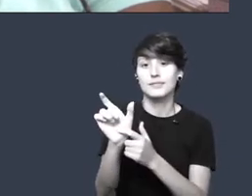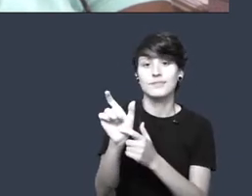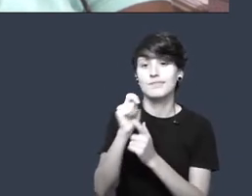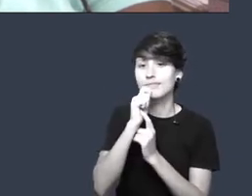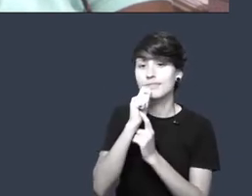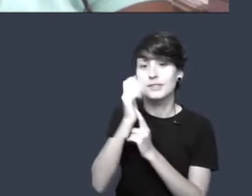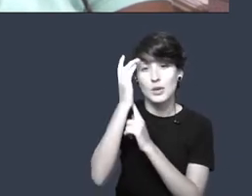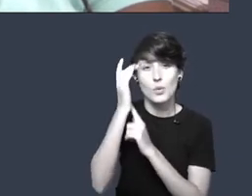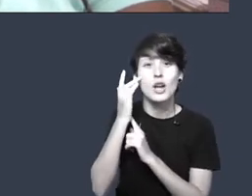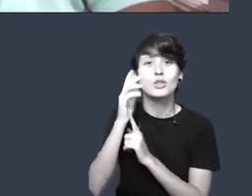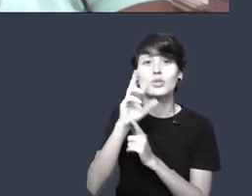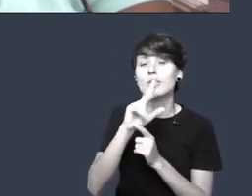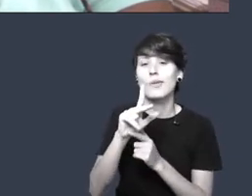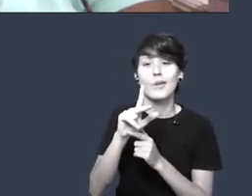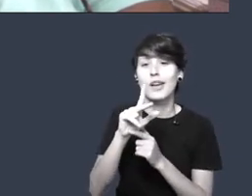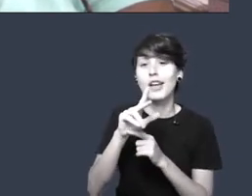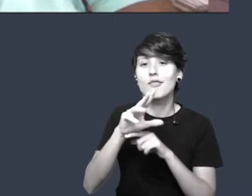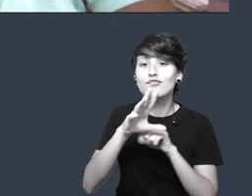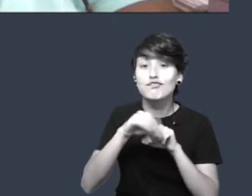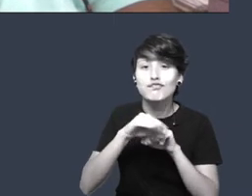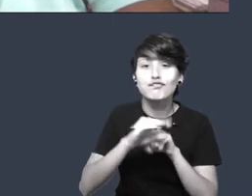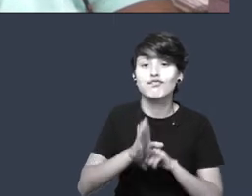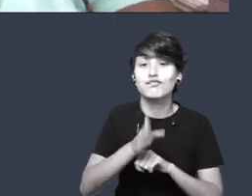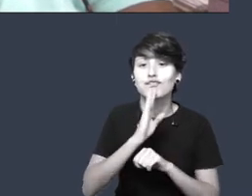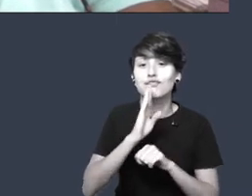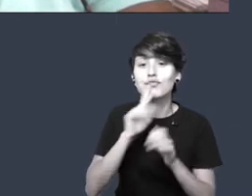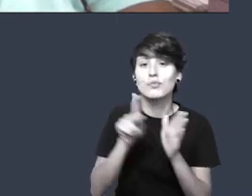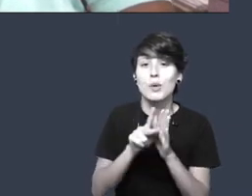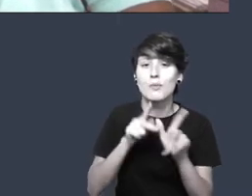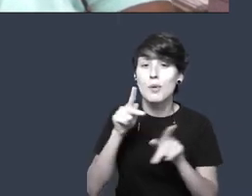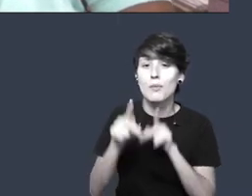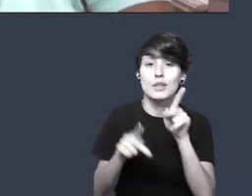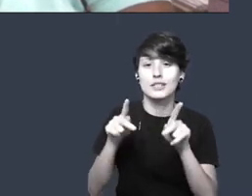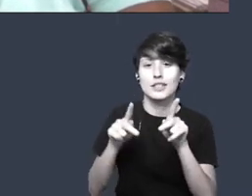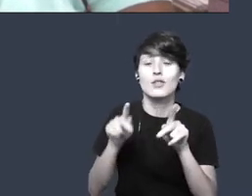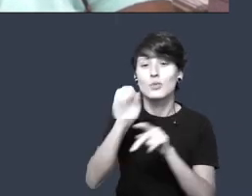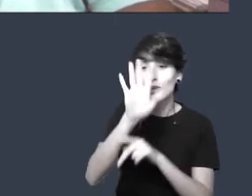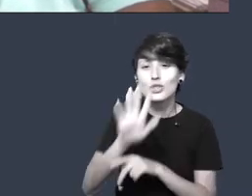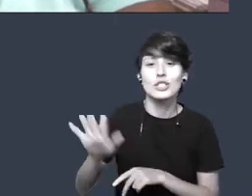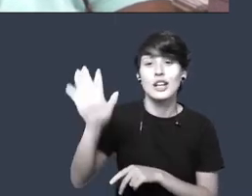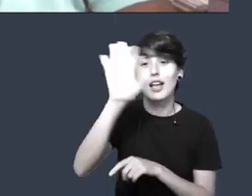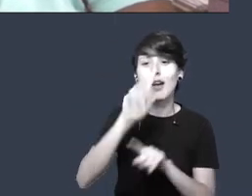não é totalmente conhecido pela população geral, mas que está sendo mais e mais